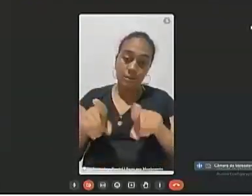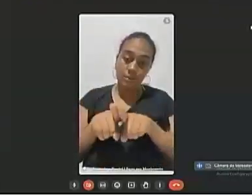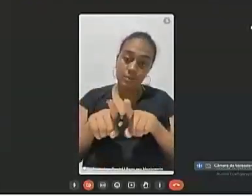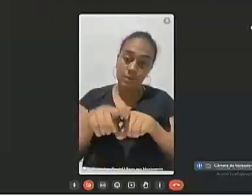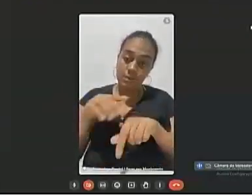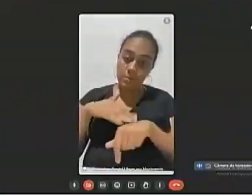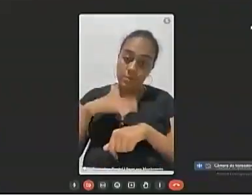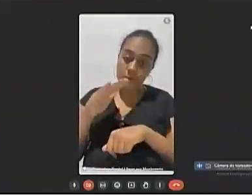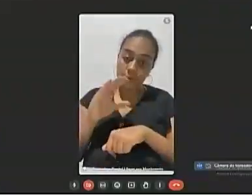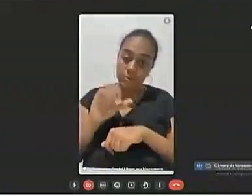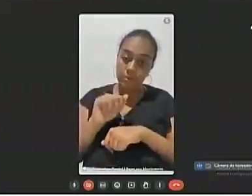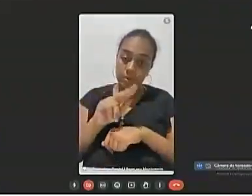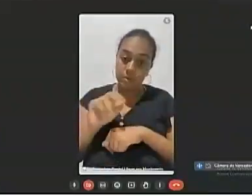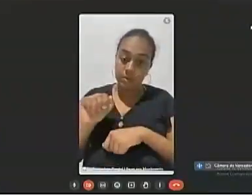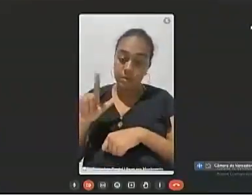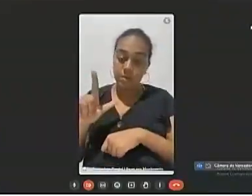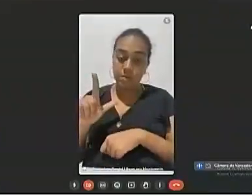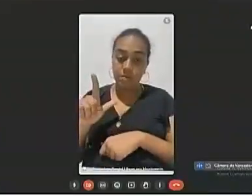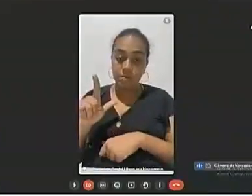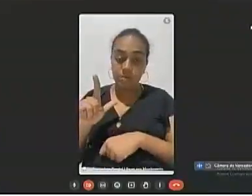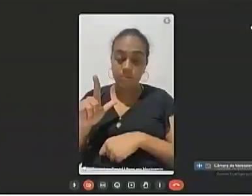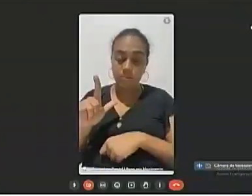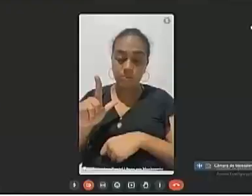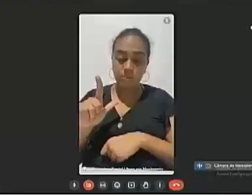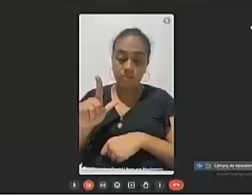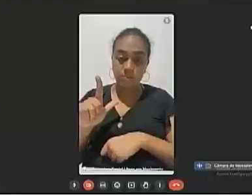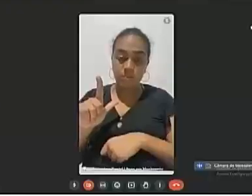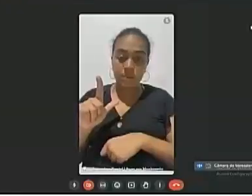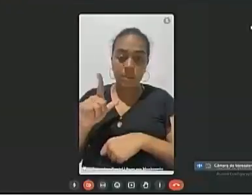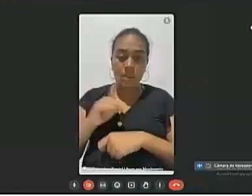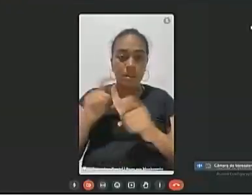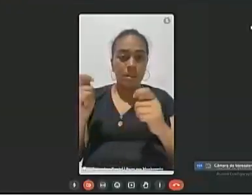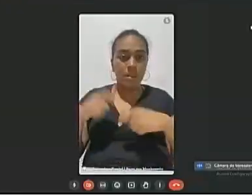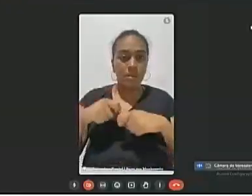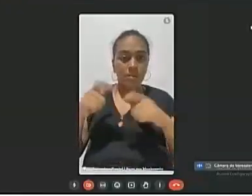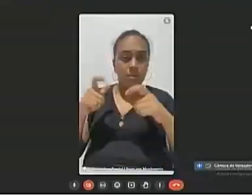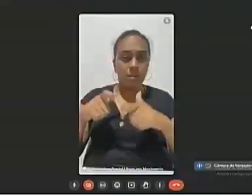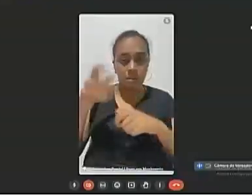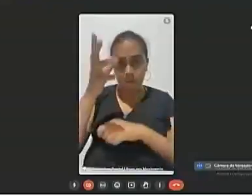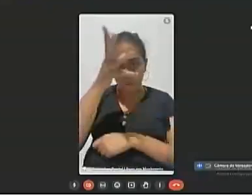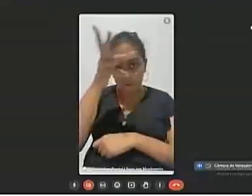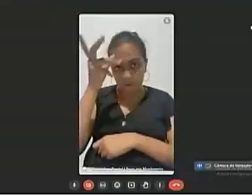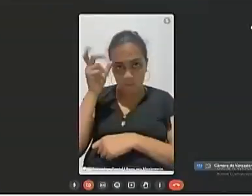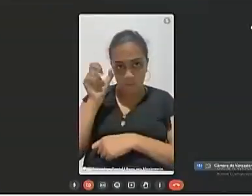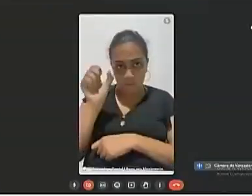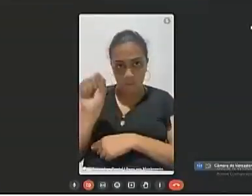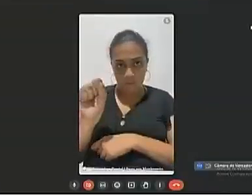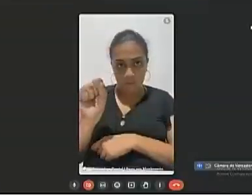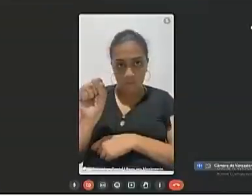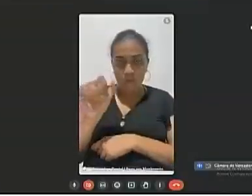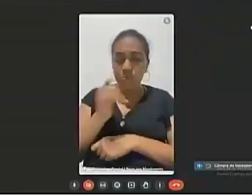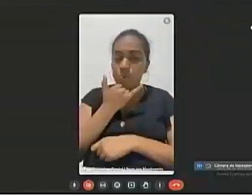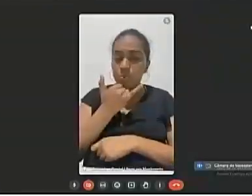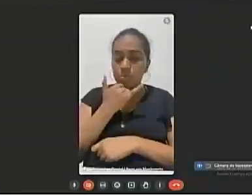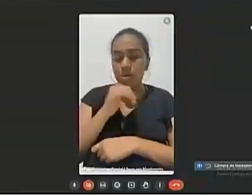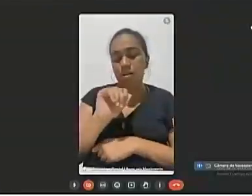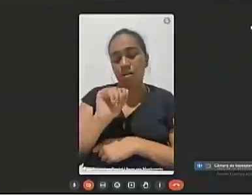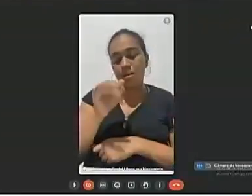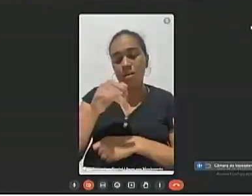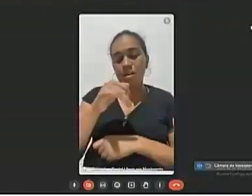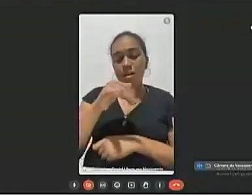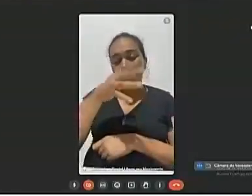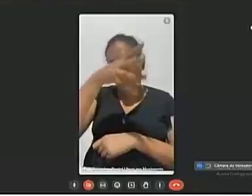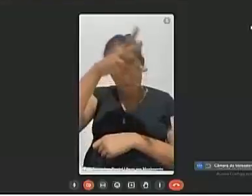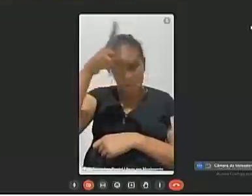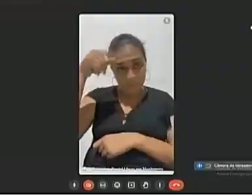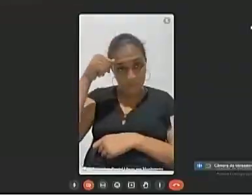um canal paralelo a montante da curva da Ressaca na colônia Amazonas. E um último canal paralelo num trecho de margem suada que tem lá em Porto